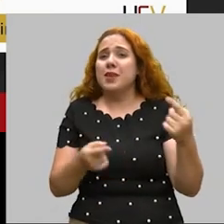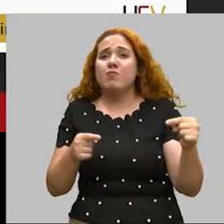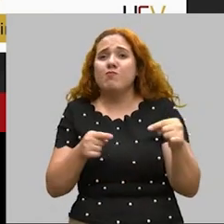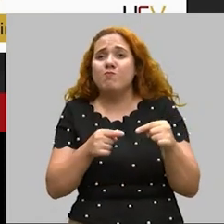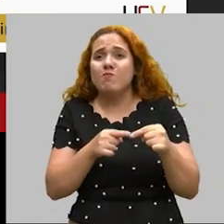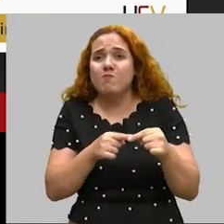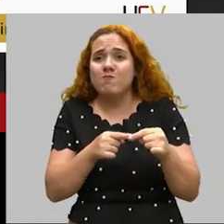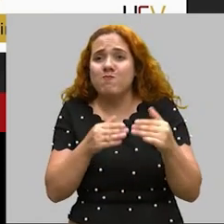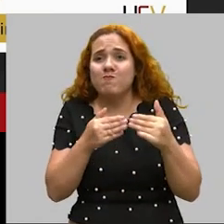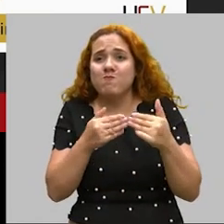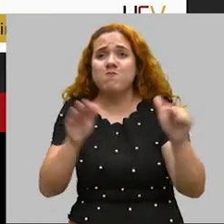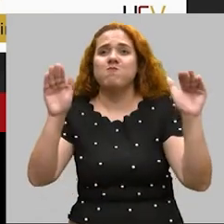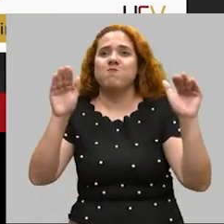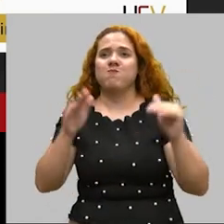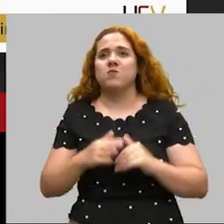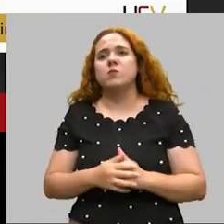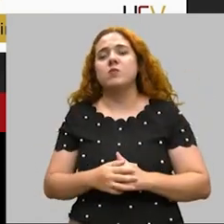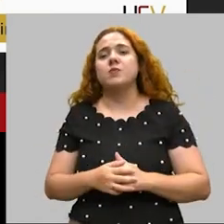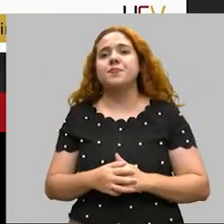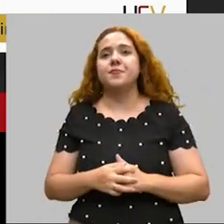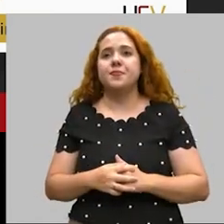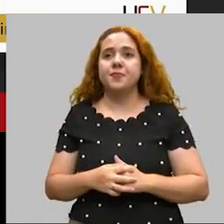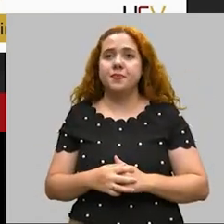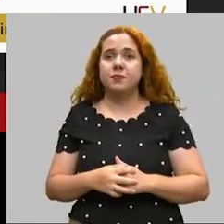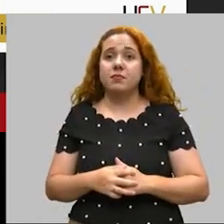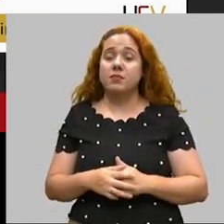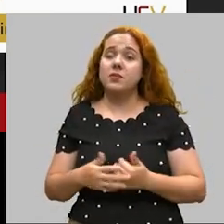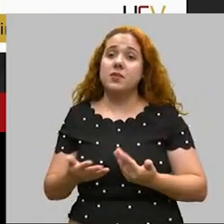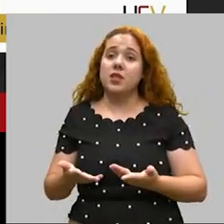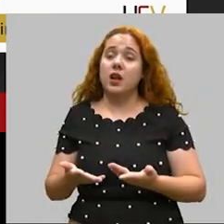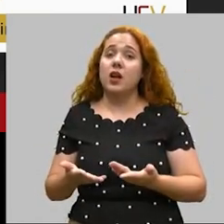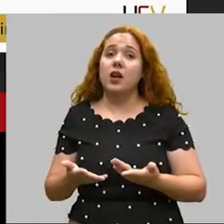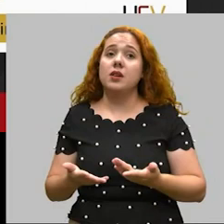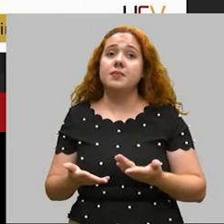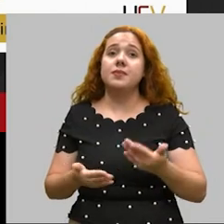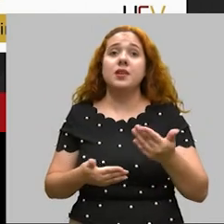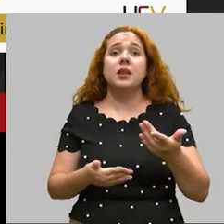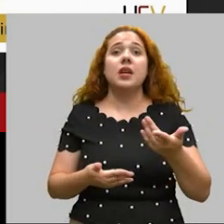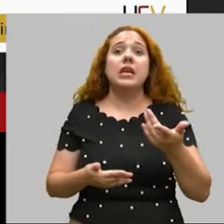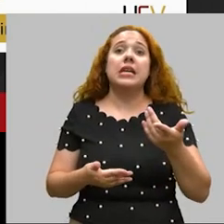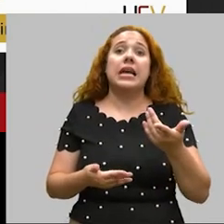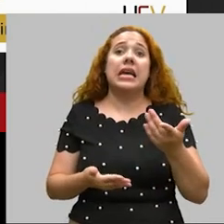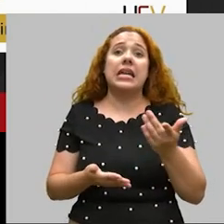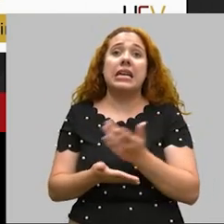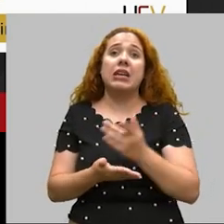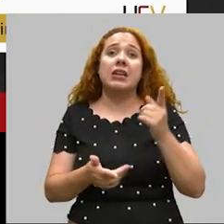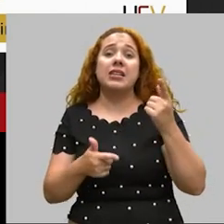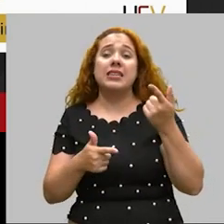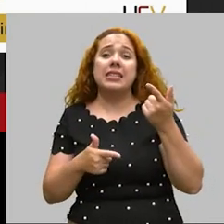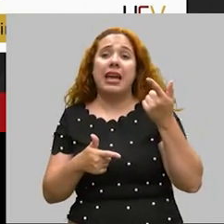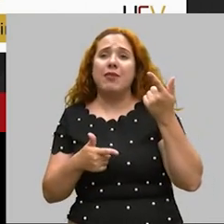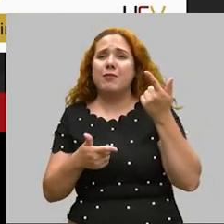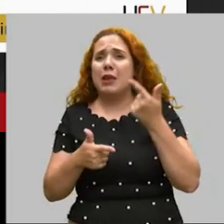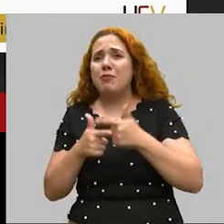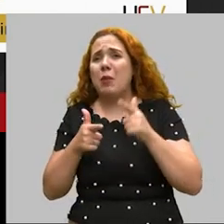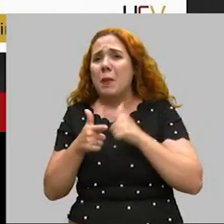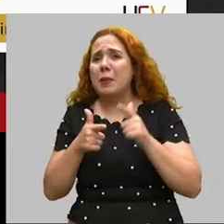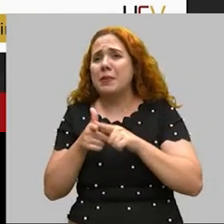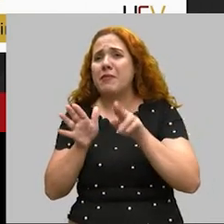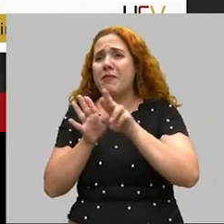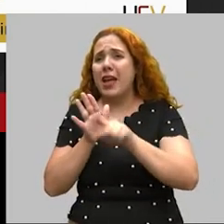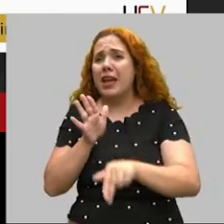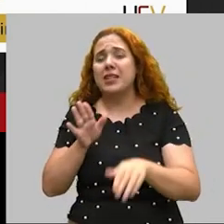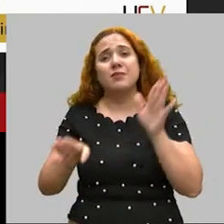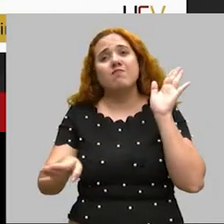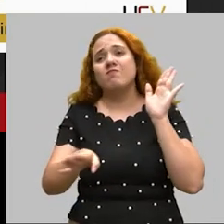esses princípios de Educação do campo e acaba que esse estágio muitas vezes acaba sendo burocrático e não cumpre a função social Então as próprias